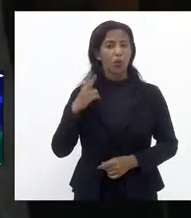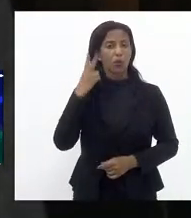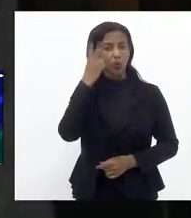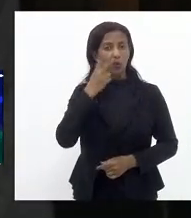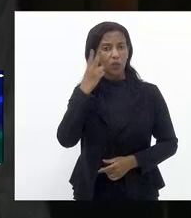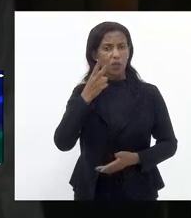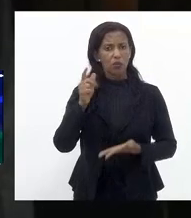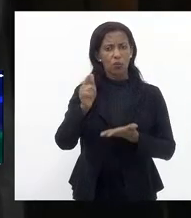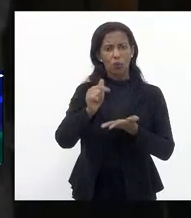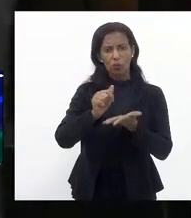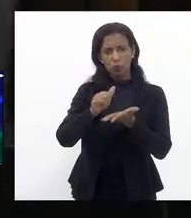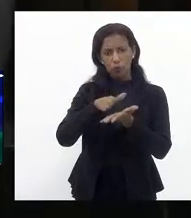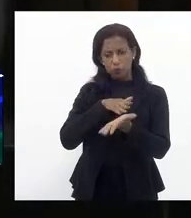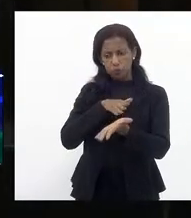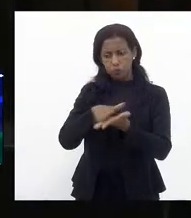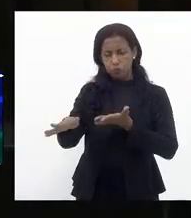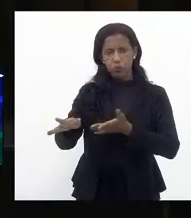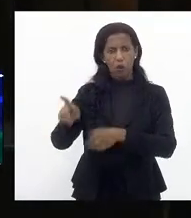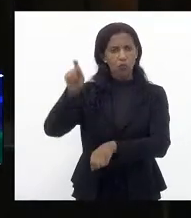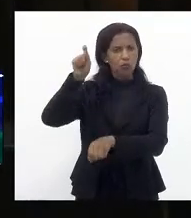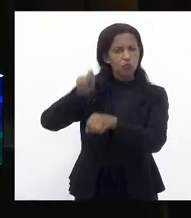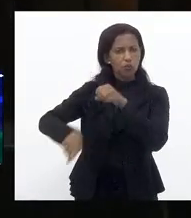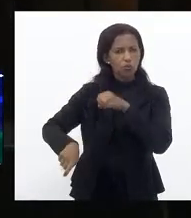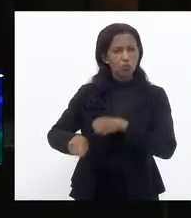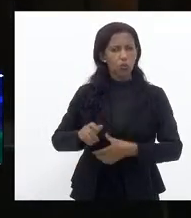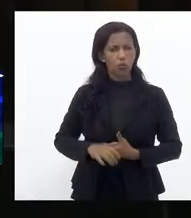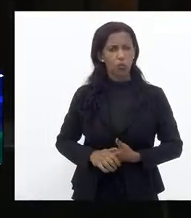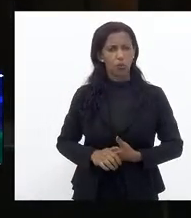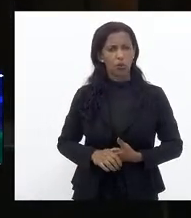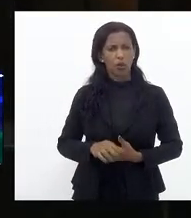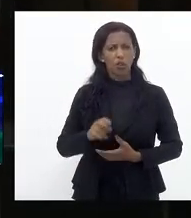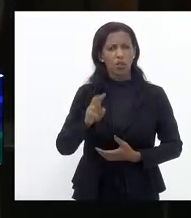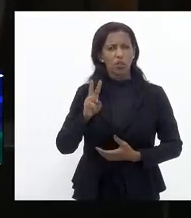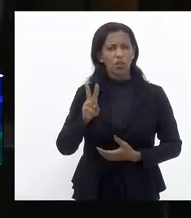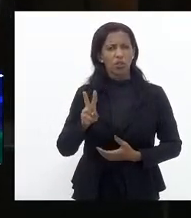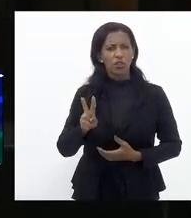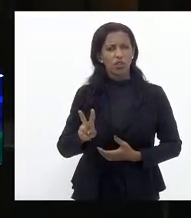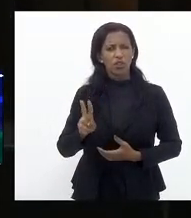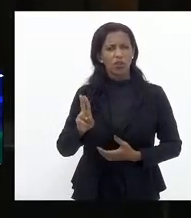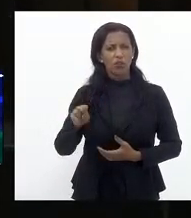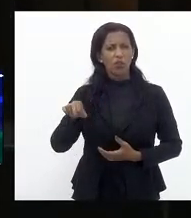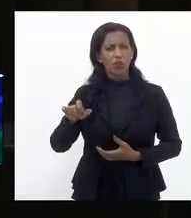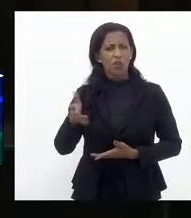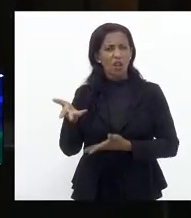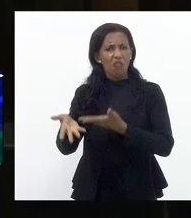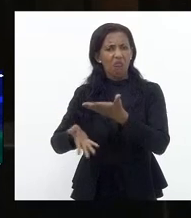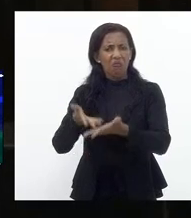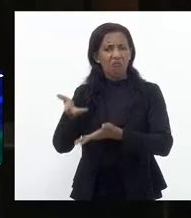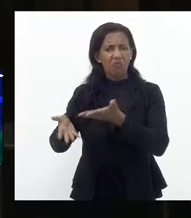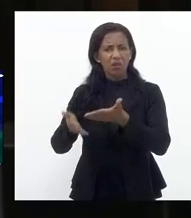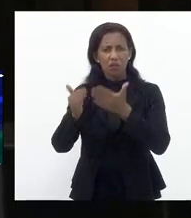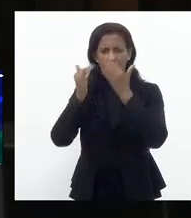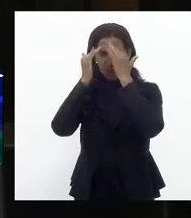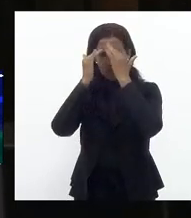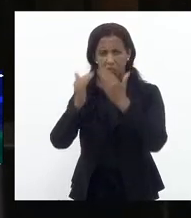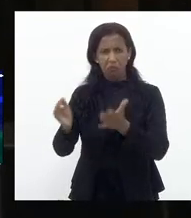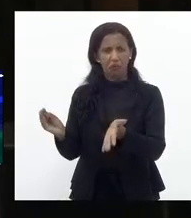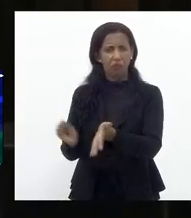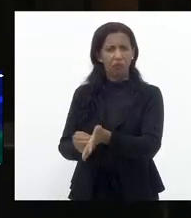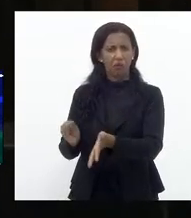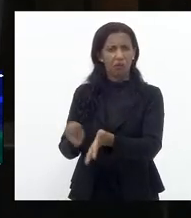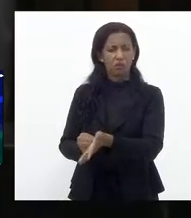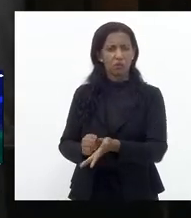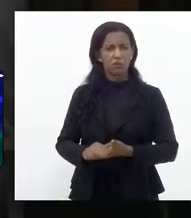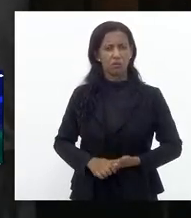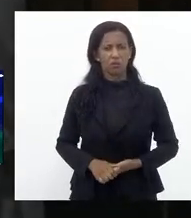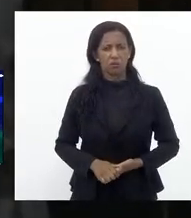levou de um estupro de vulnerável naquele município, foi tratado com negligência, presidente.